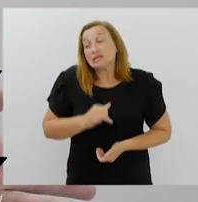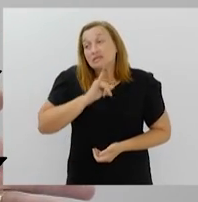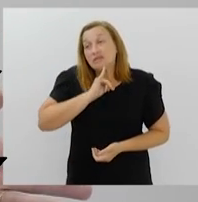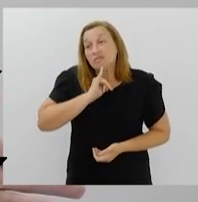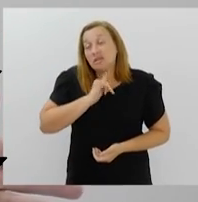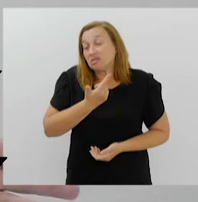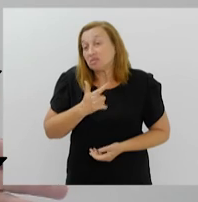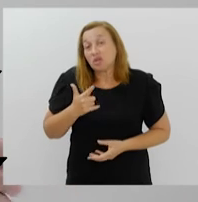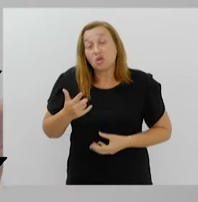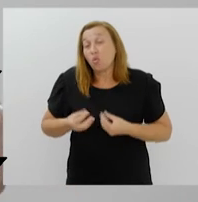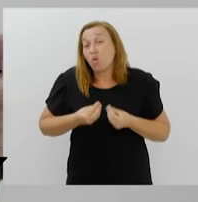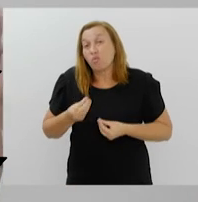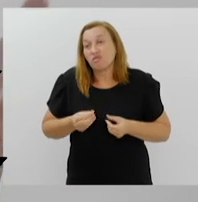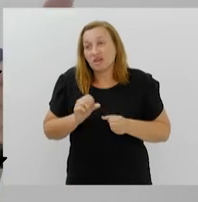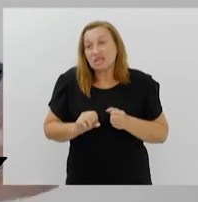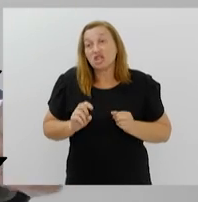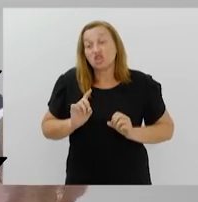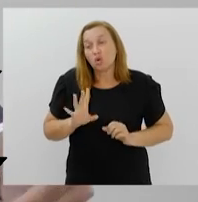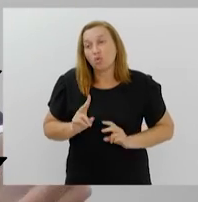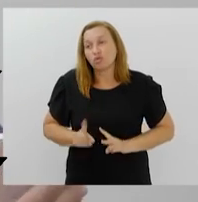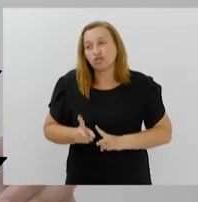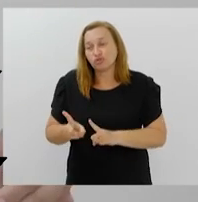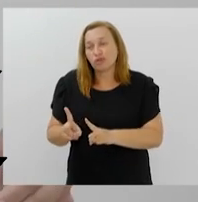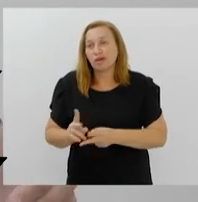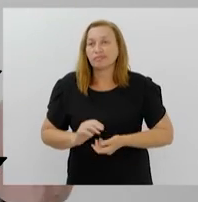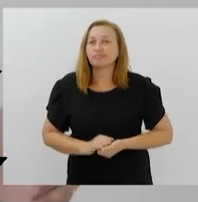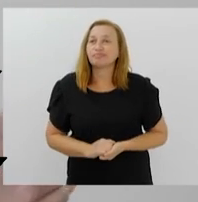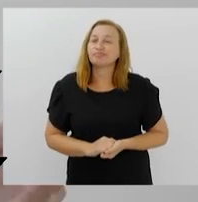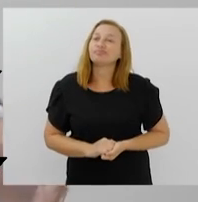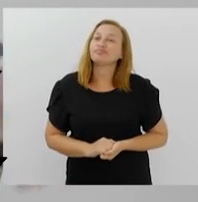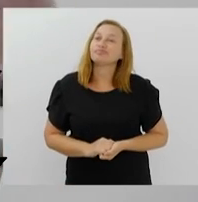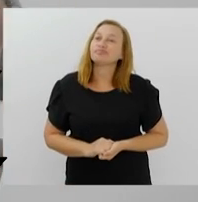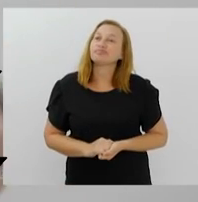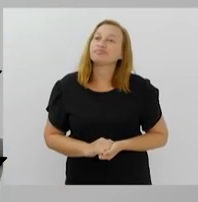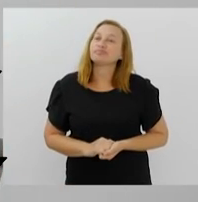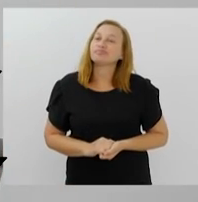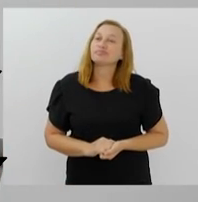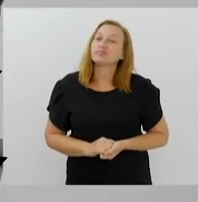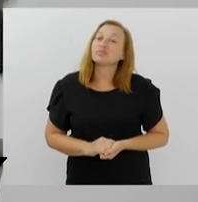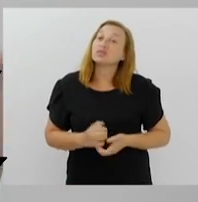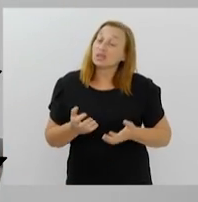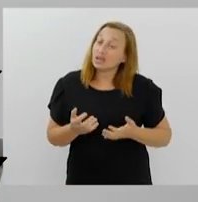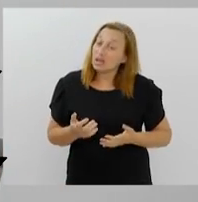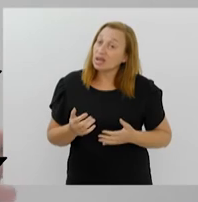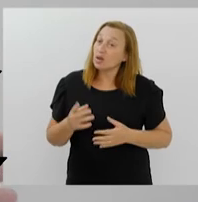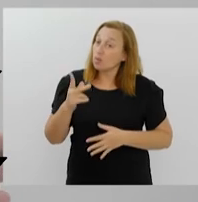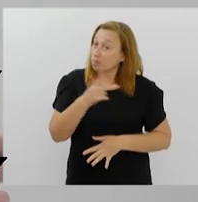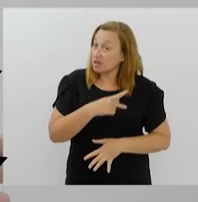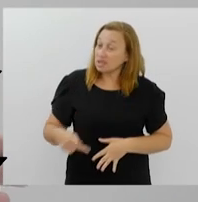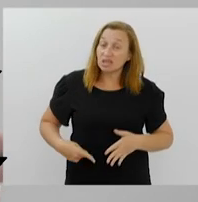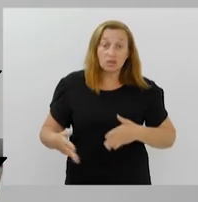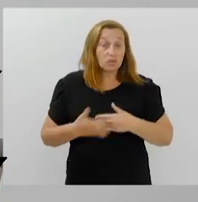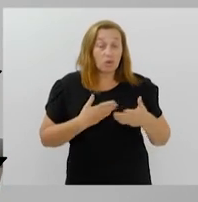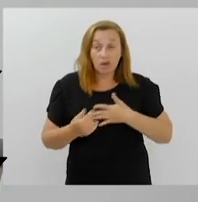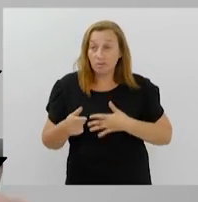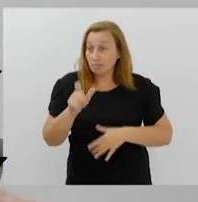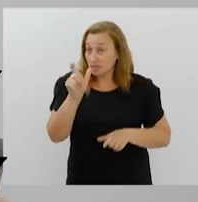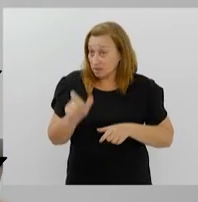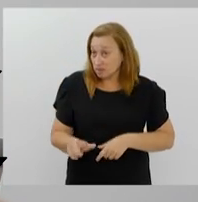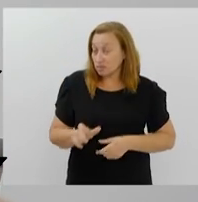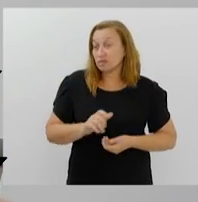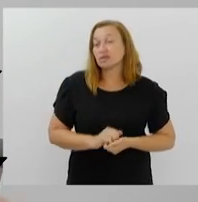não tem o que fazer a não você continuar seguindo na busca de trazer o presidente de trazer quem quer que seja